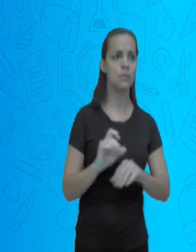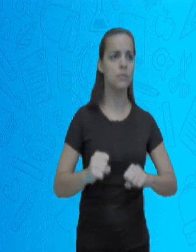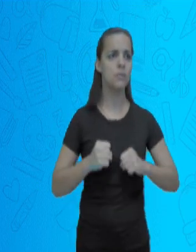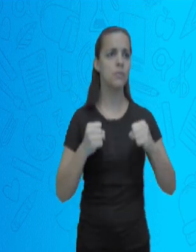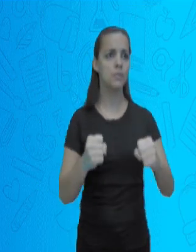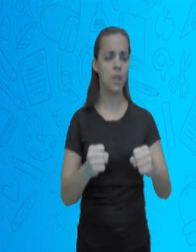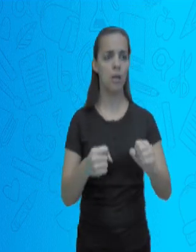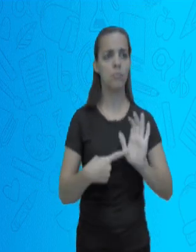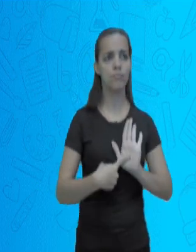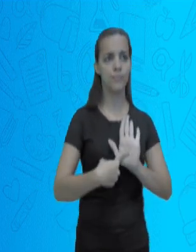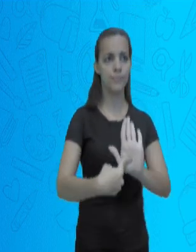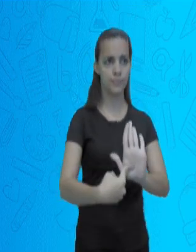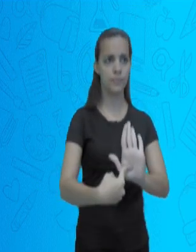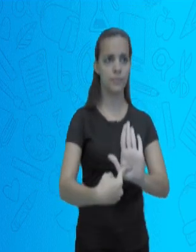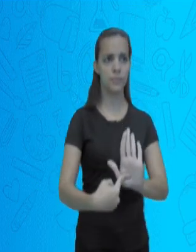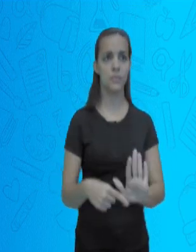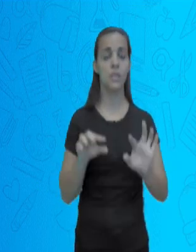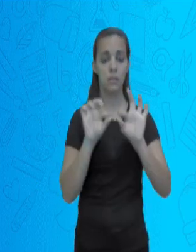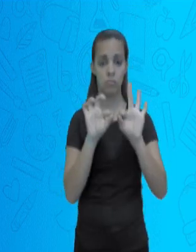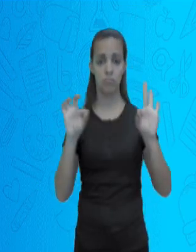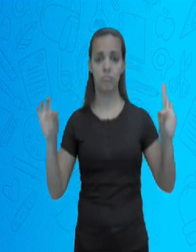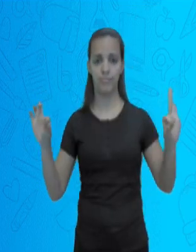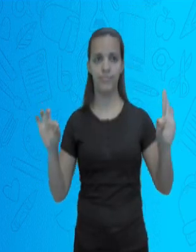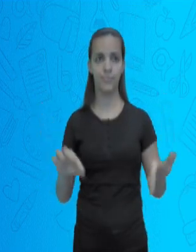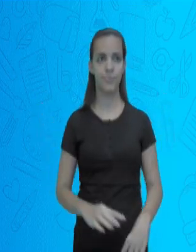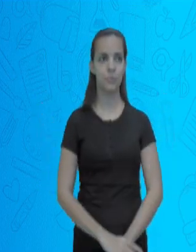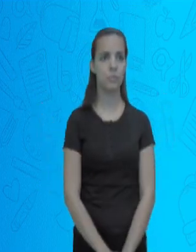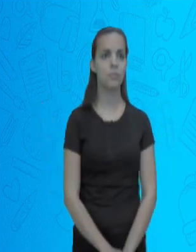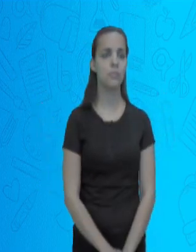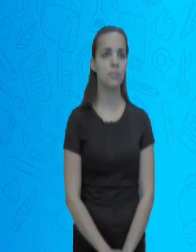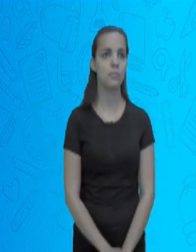posso representar nessa reta aí.